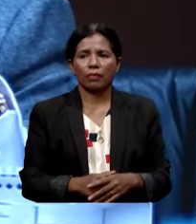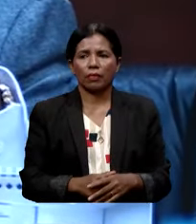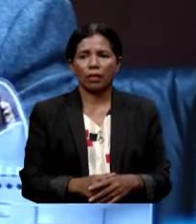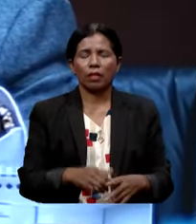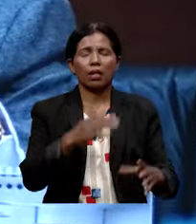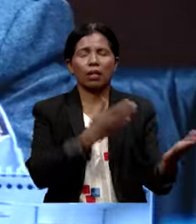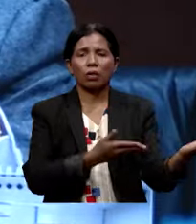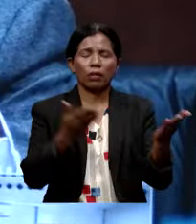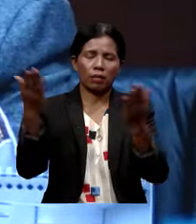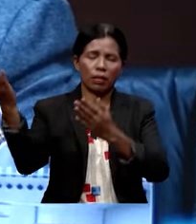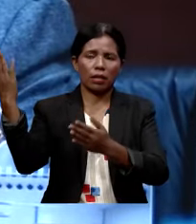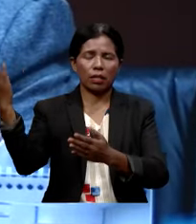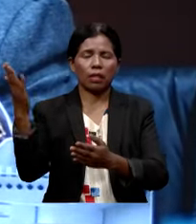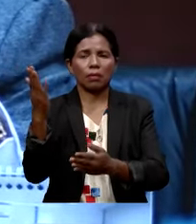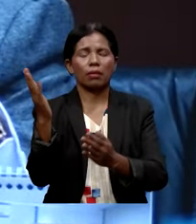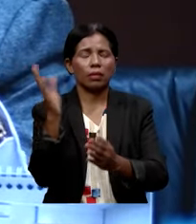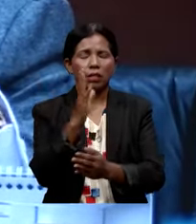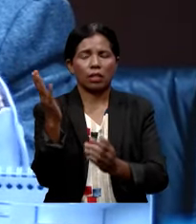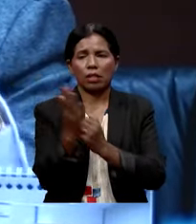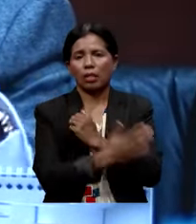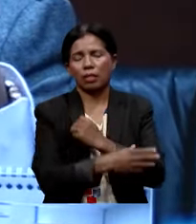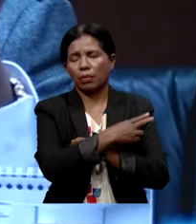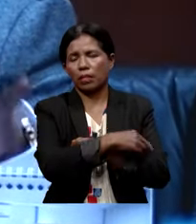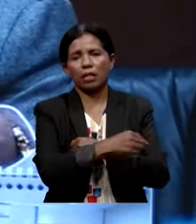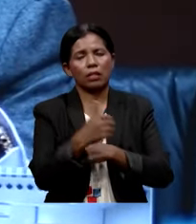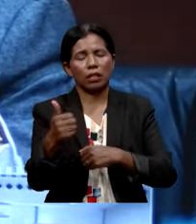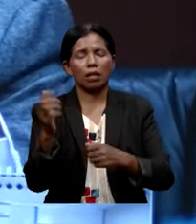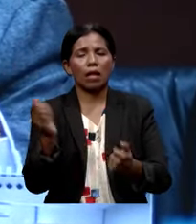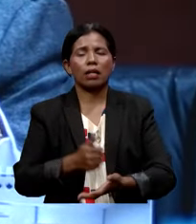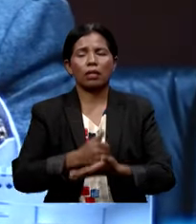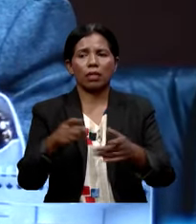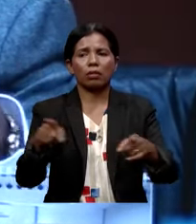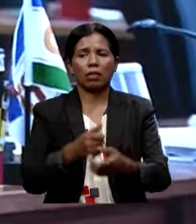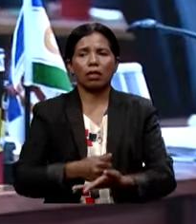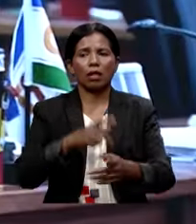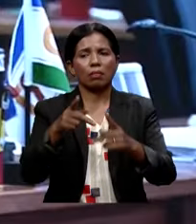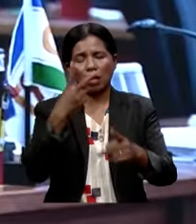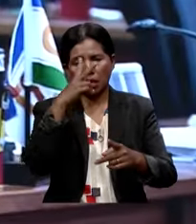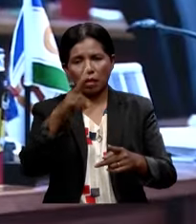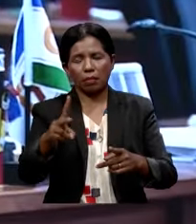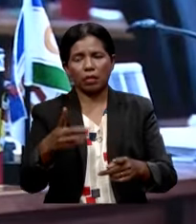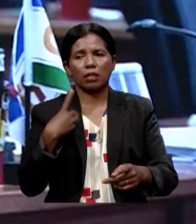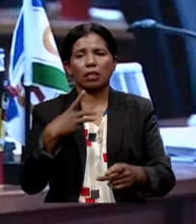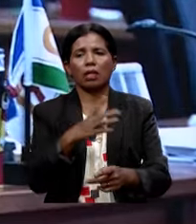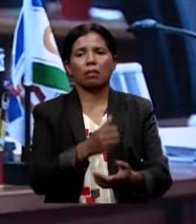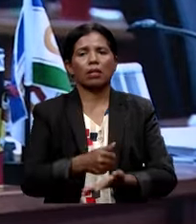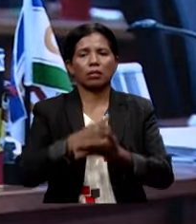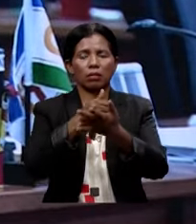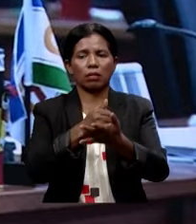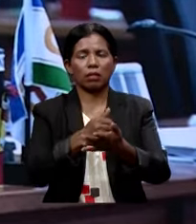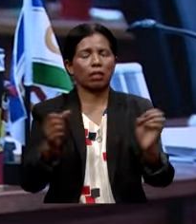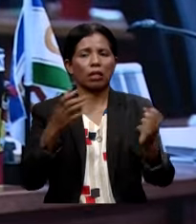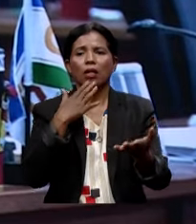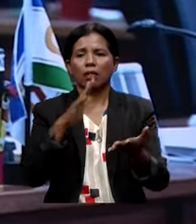haruka bai neba, hane sande, atenimento bai tene paciente sira de vez em quando, é uma raia para ter dívida sem ela, é um atendimento para ter paciente lá de um